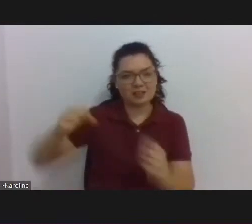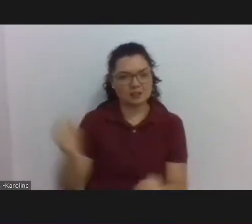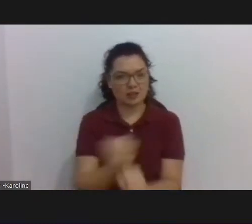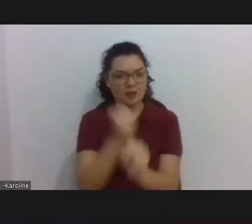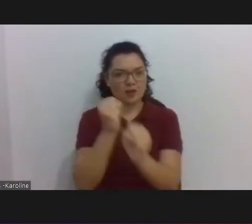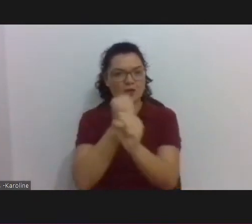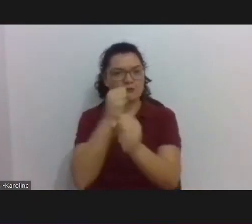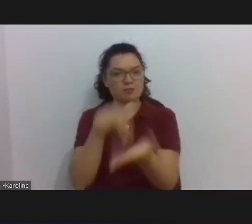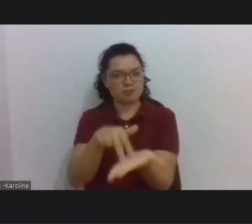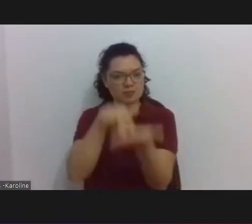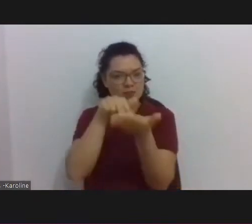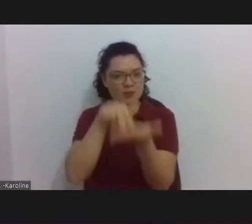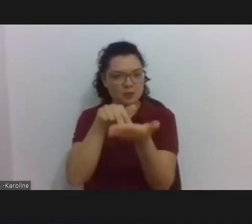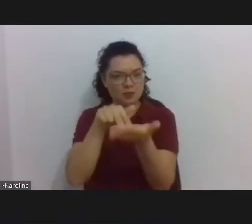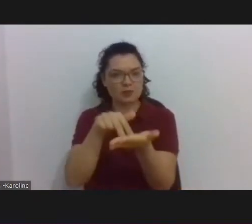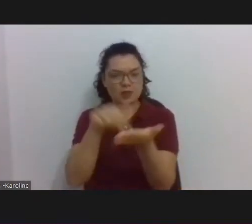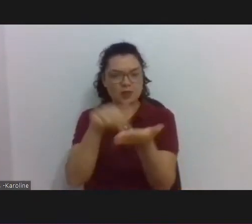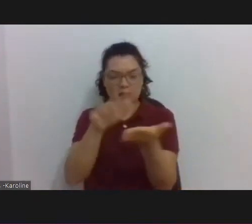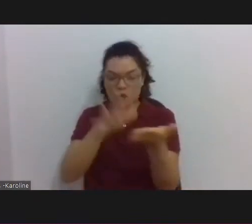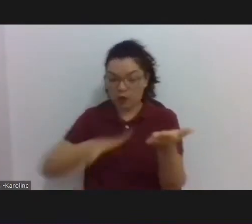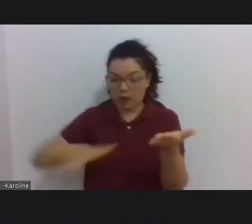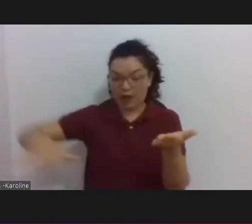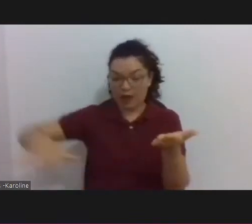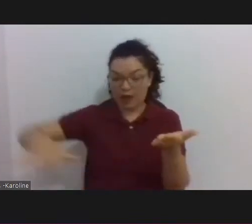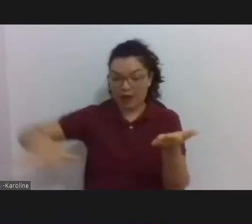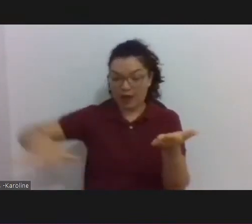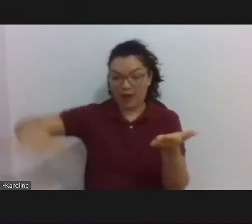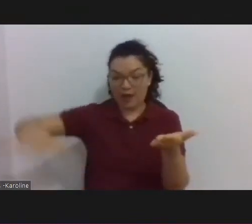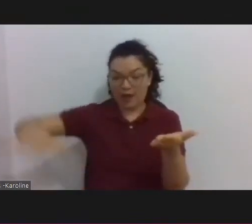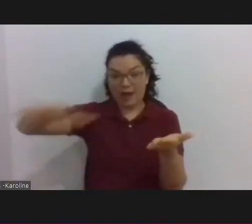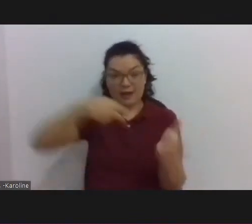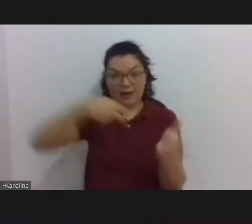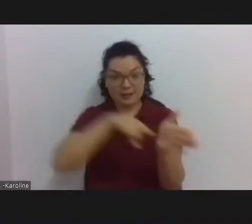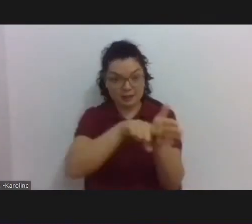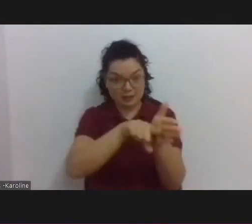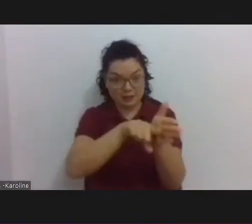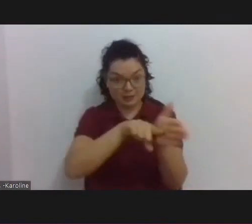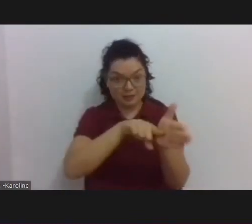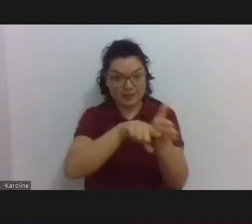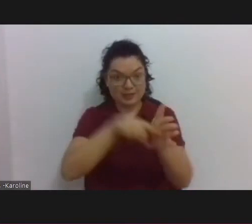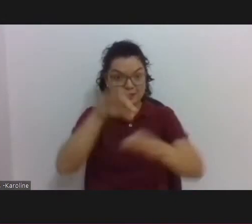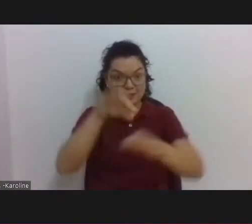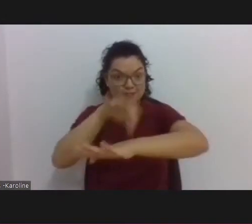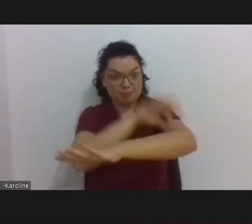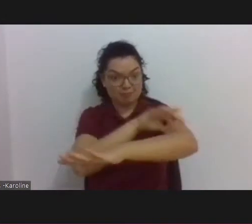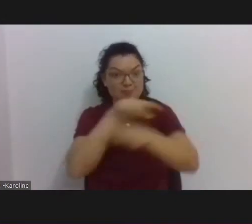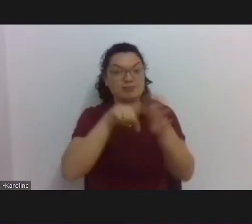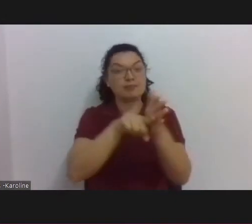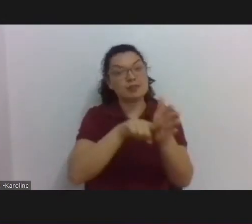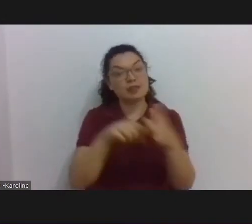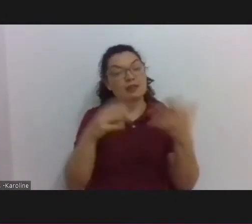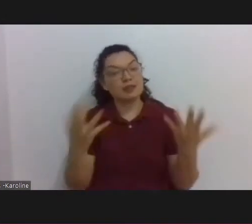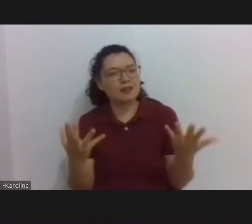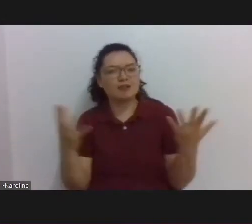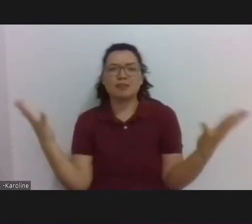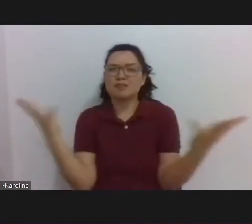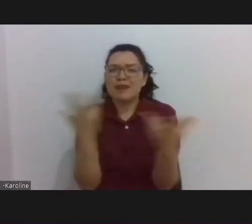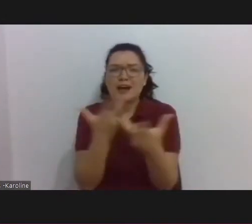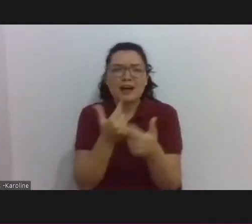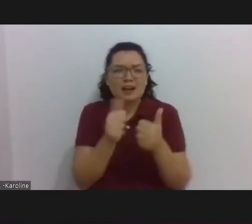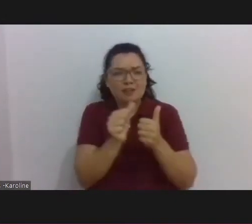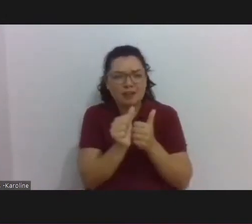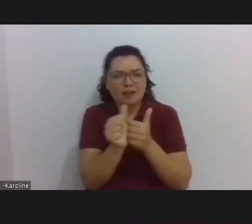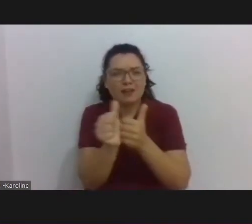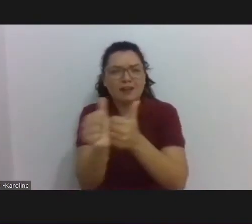pesquisa em arquitetura e urbanismo no Brasil. Nesse sentido, foi maravilhoso acompanhar as mesas e sessões em